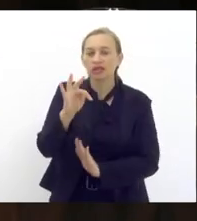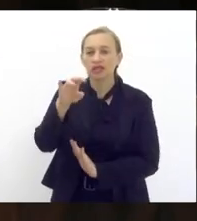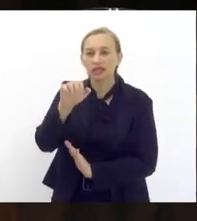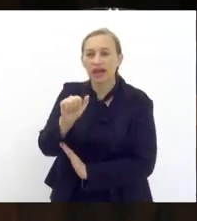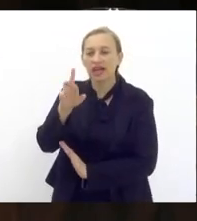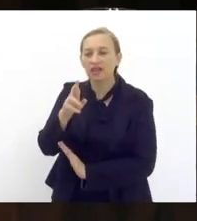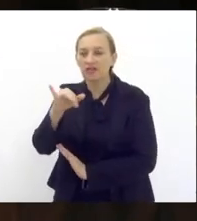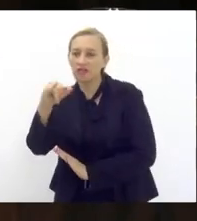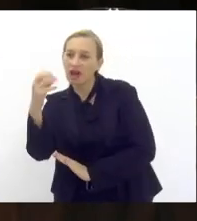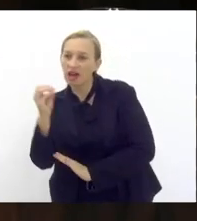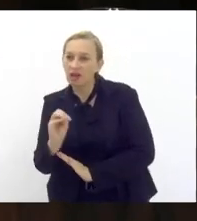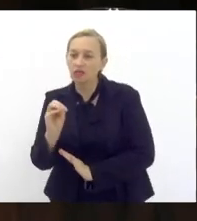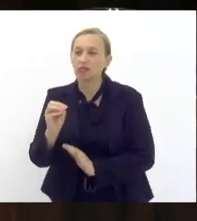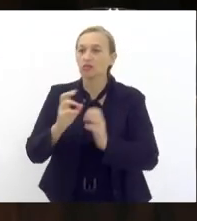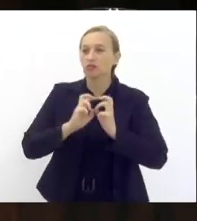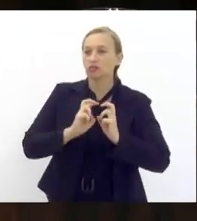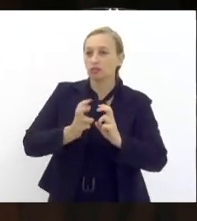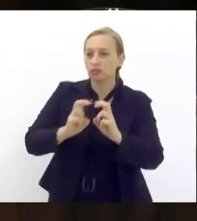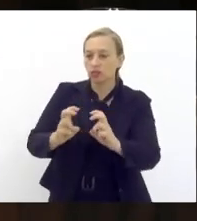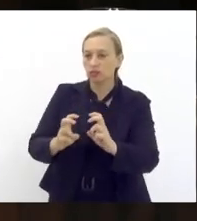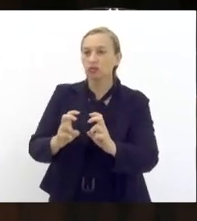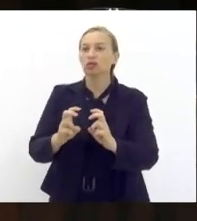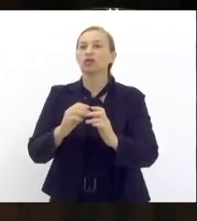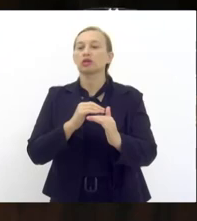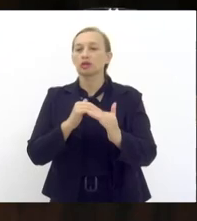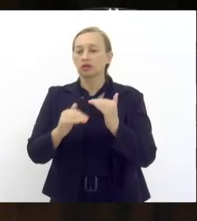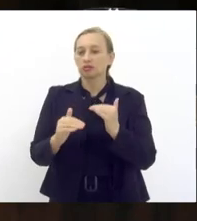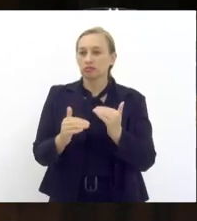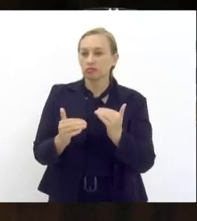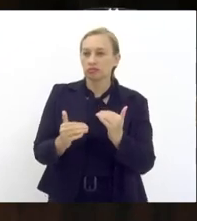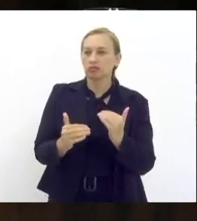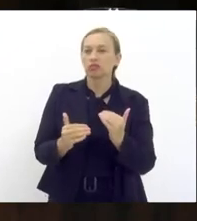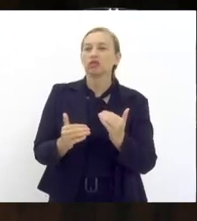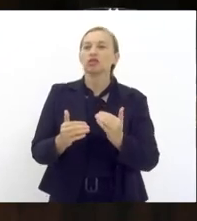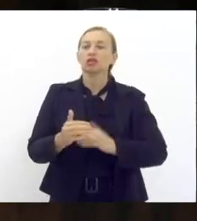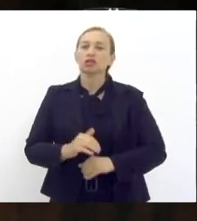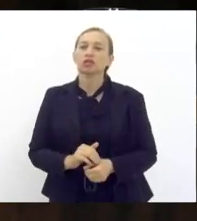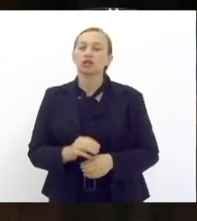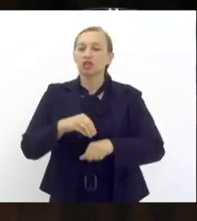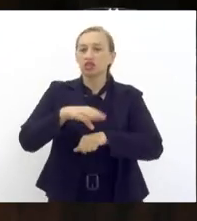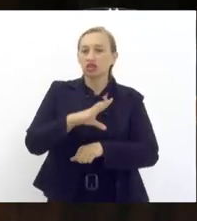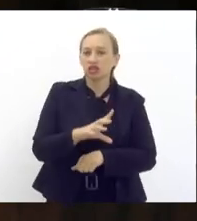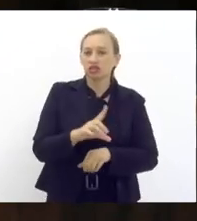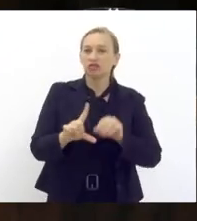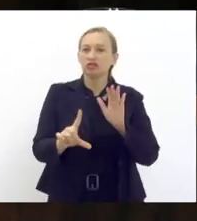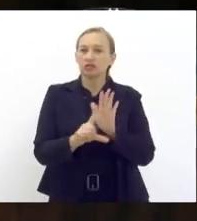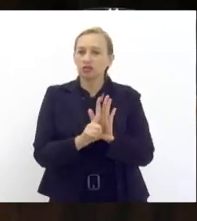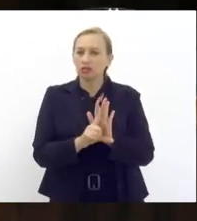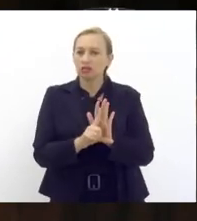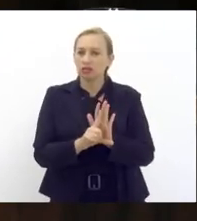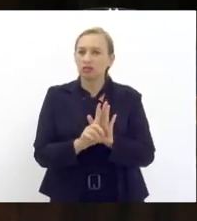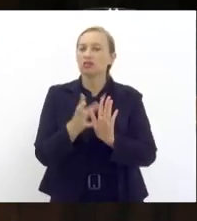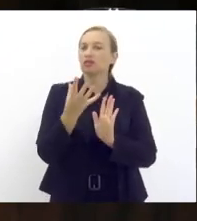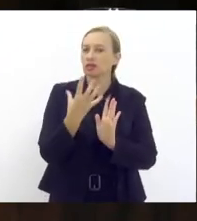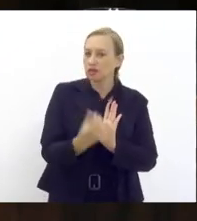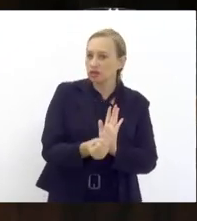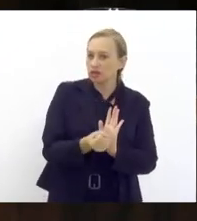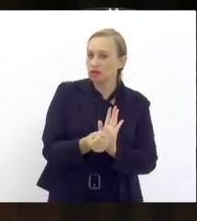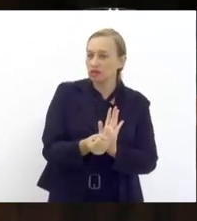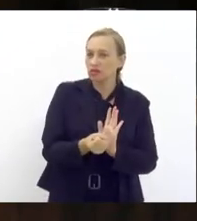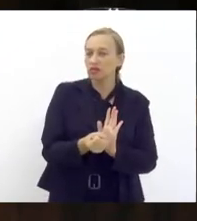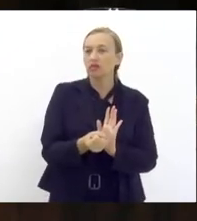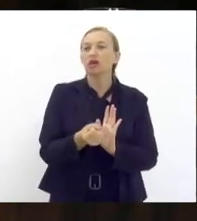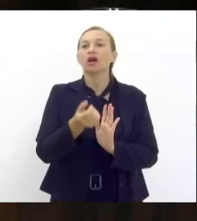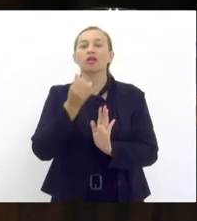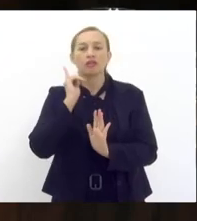o transporte ferroviário de passageiros. Parecer da Comissão de Indicações Legislativas, favorável.